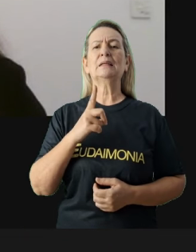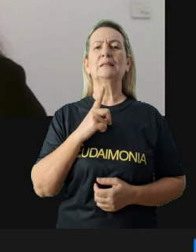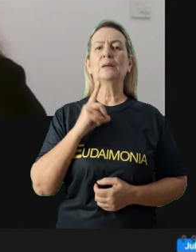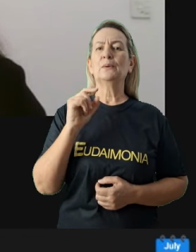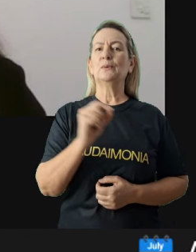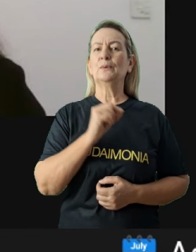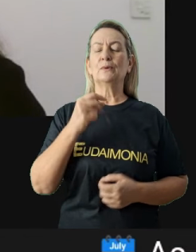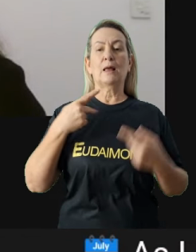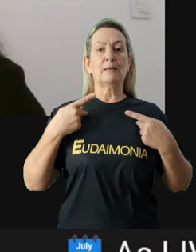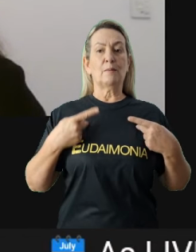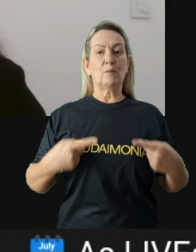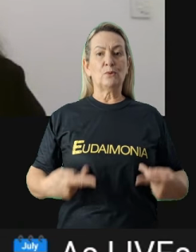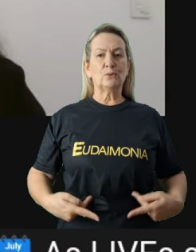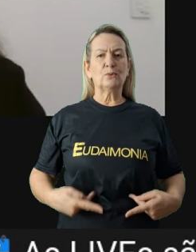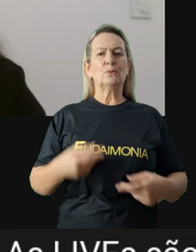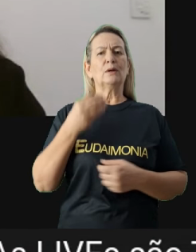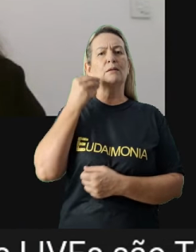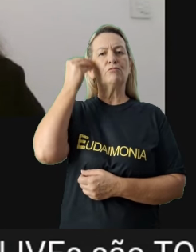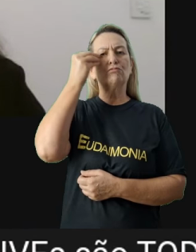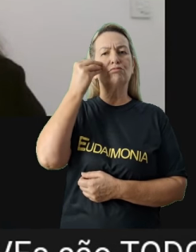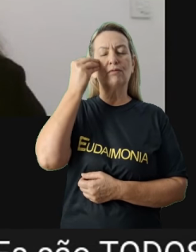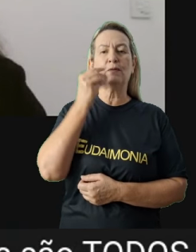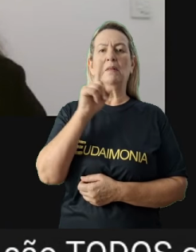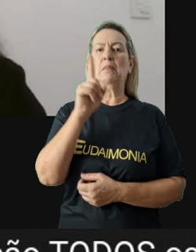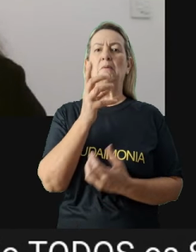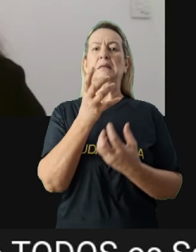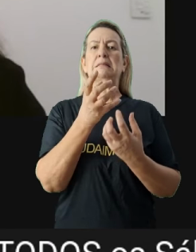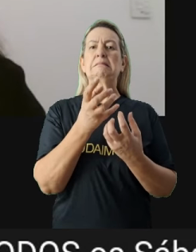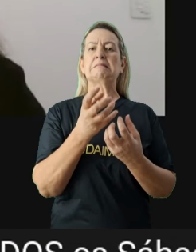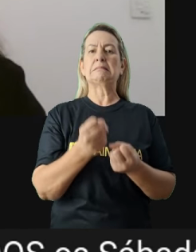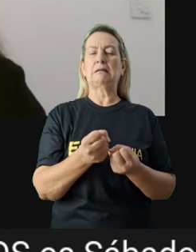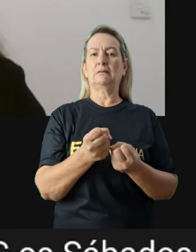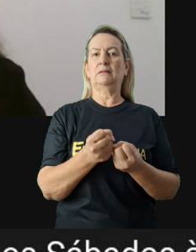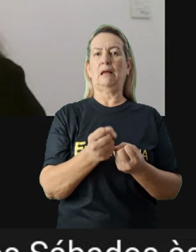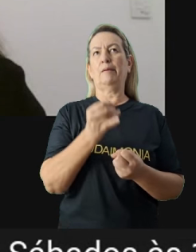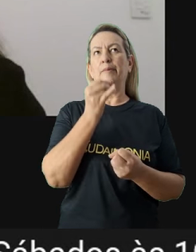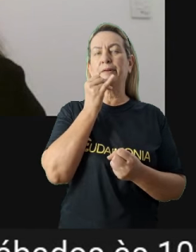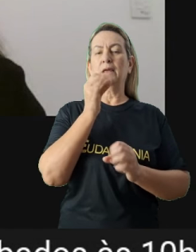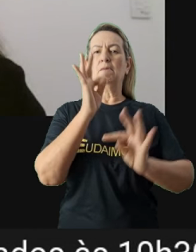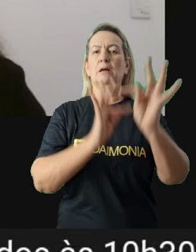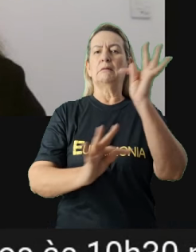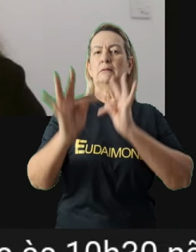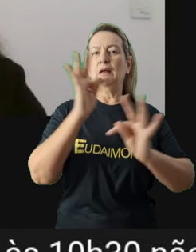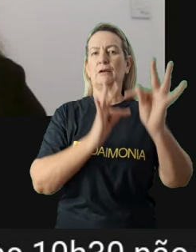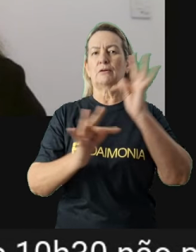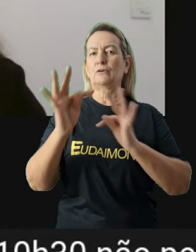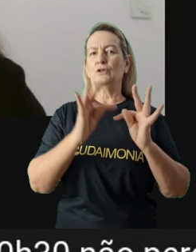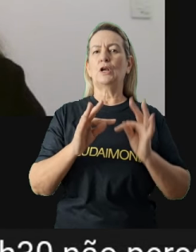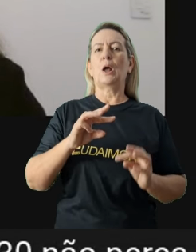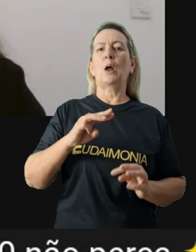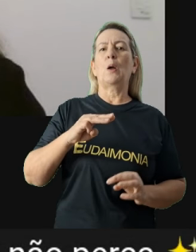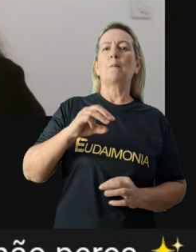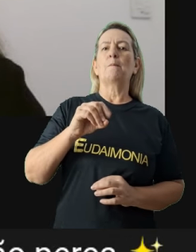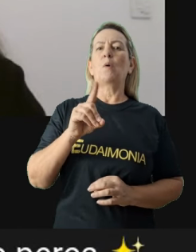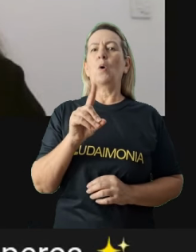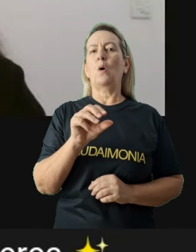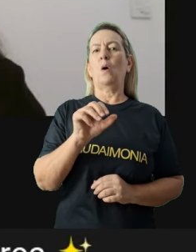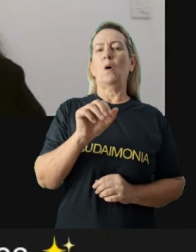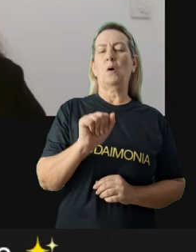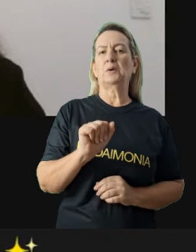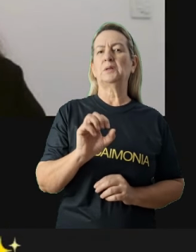forma. O mais importante é que a gente tenha sempre, né, essa postura reflexiva de